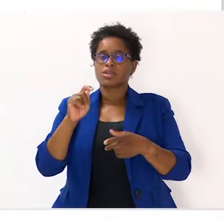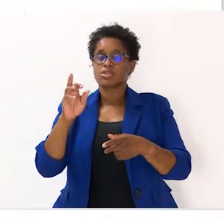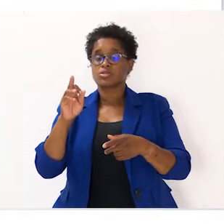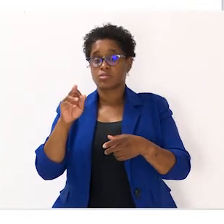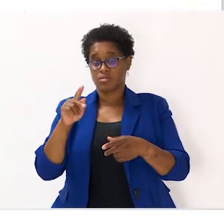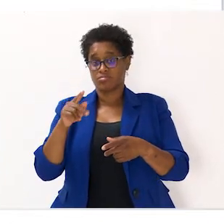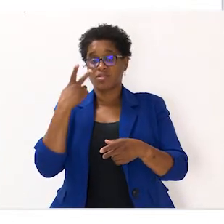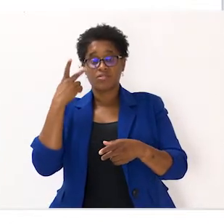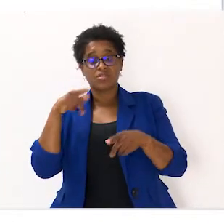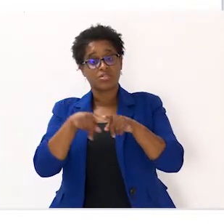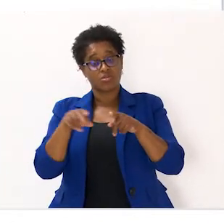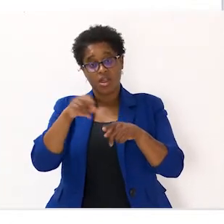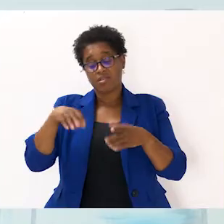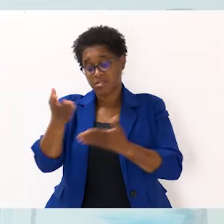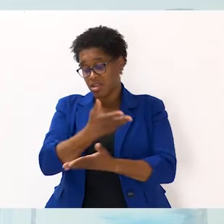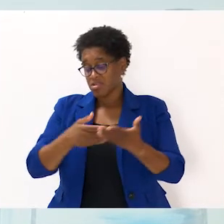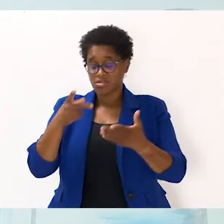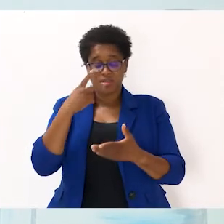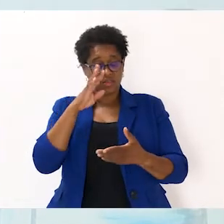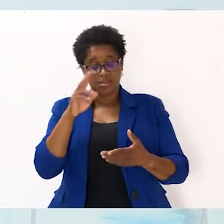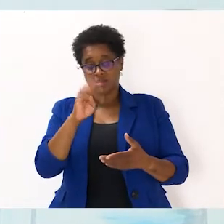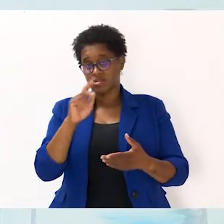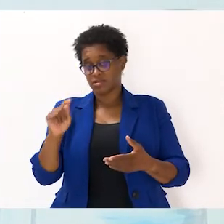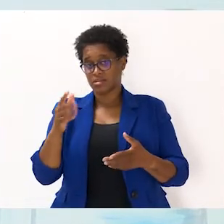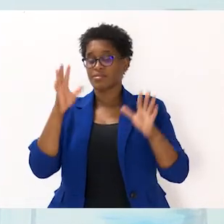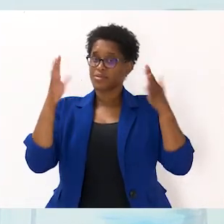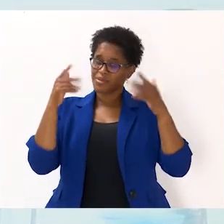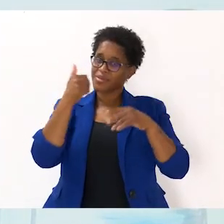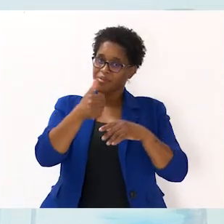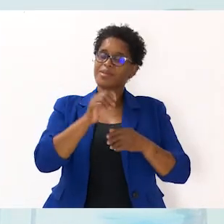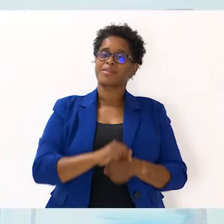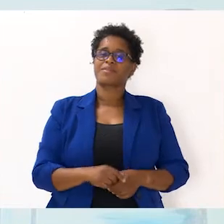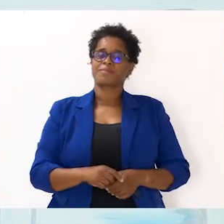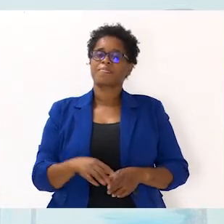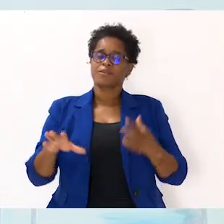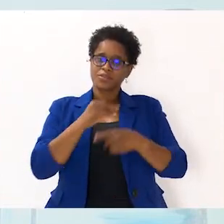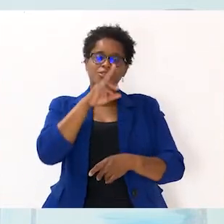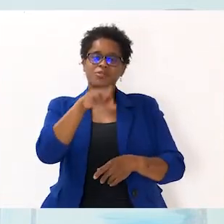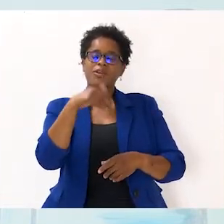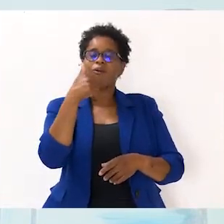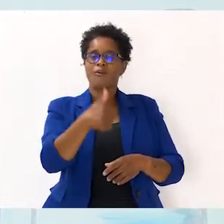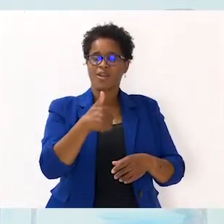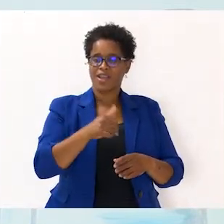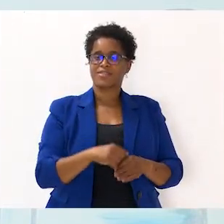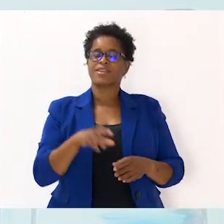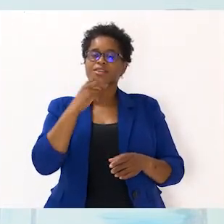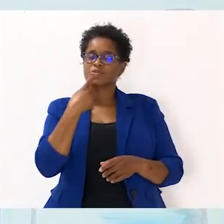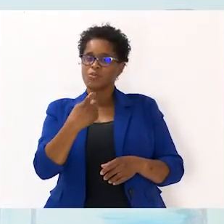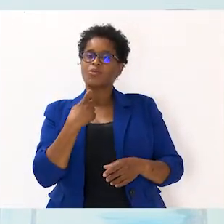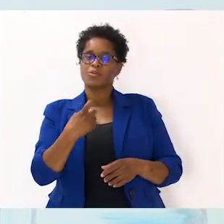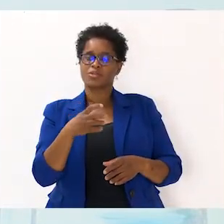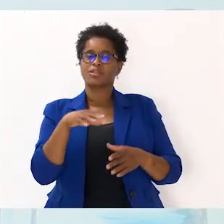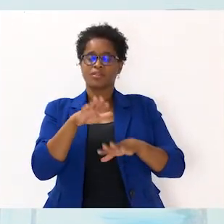mantendo relações entre si. Muito bem, estão de parabéns, conseguiram responder corretamente às